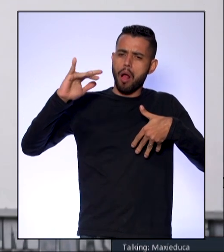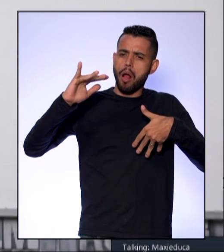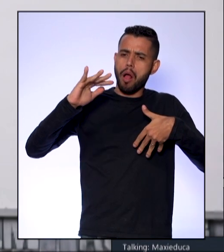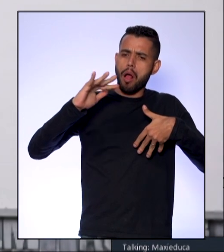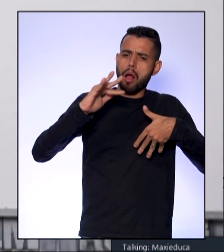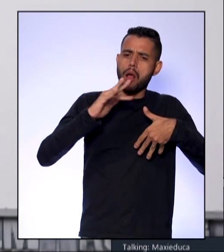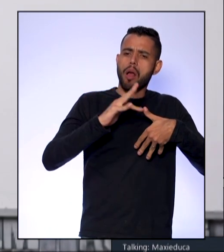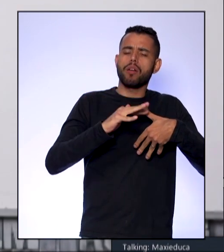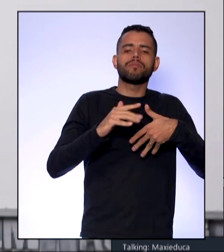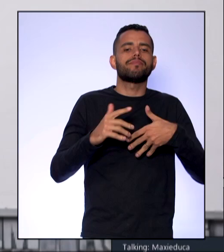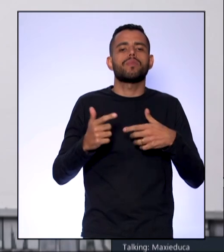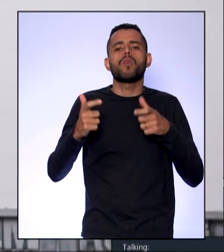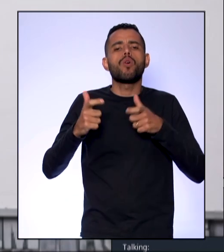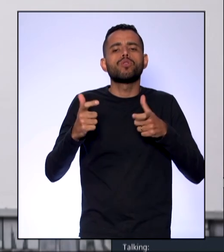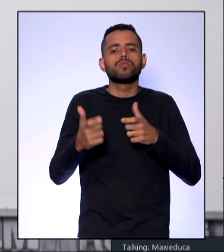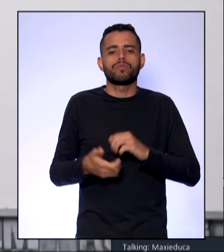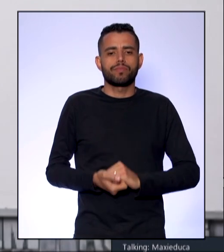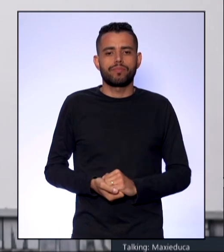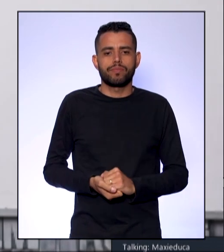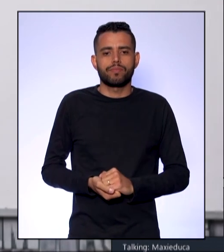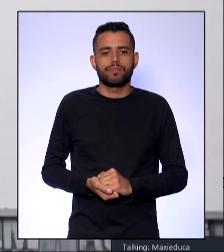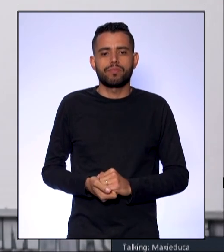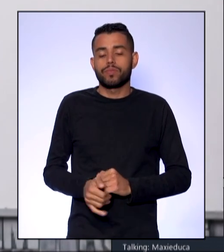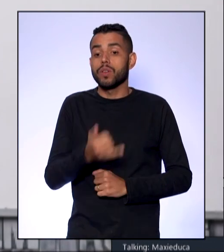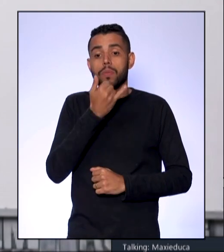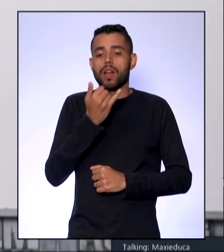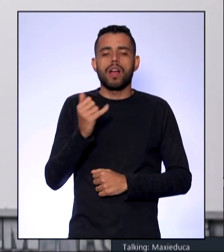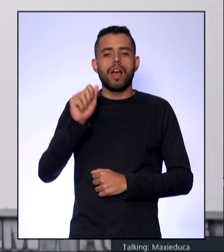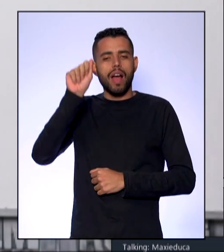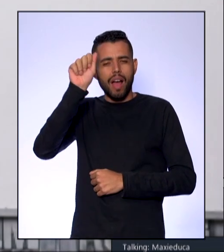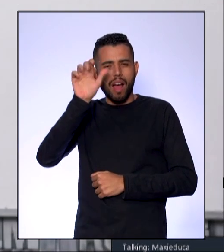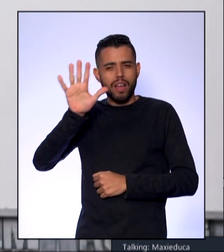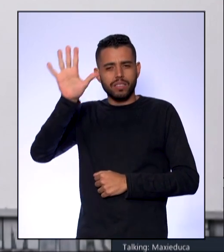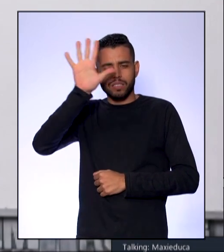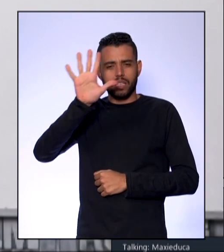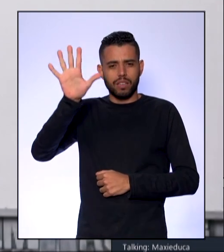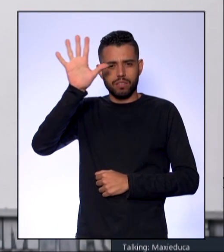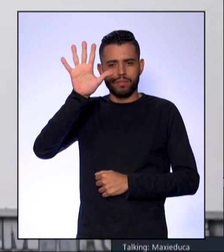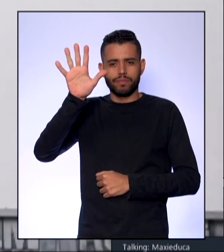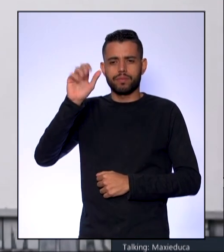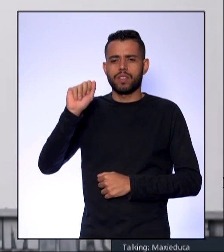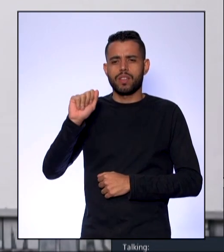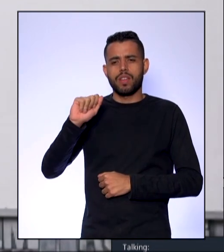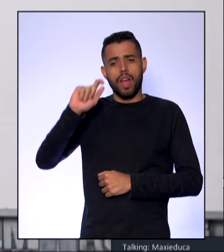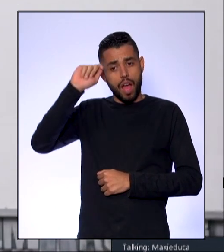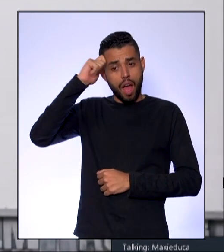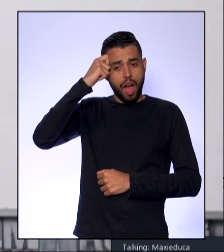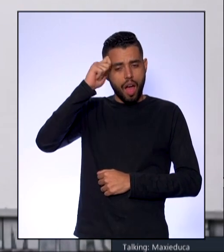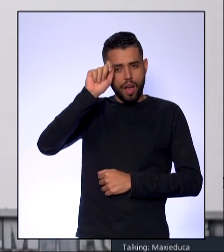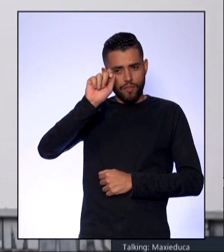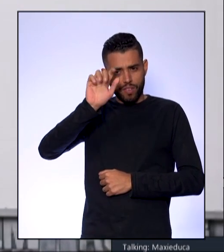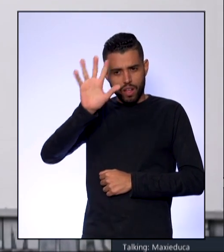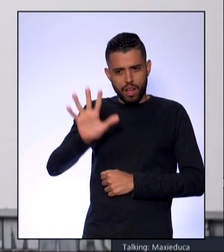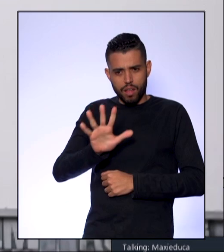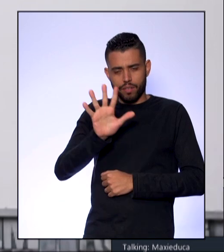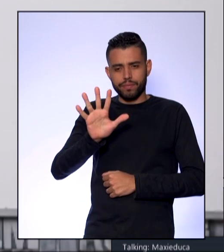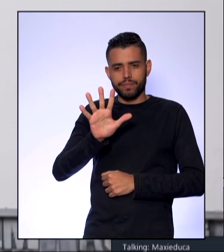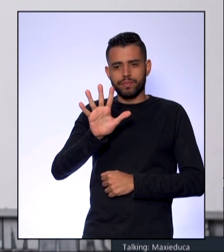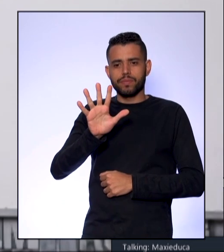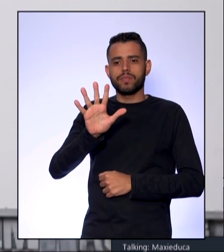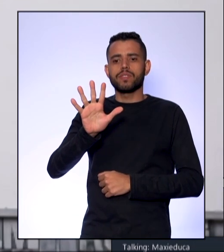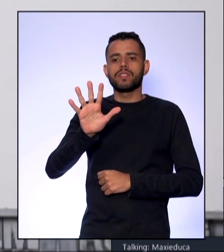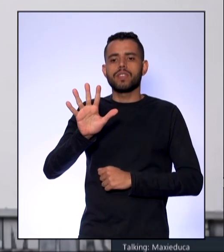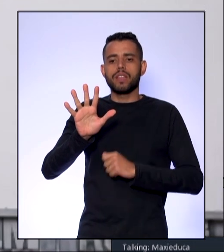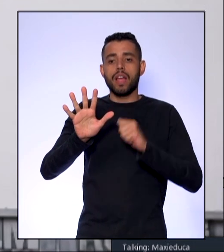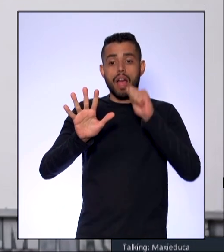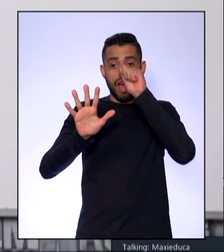migrar para onde, jovens? Para a Ásia. Olha só, migração da